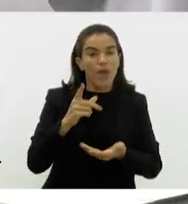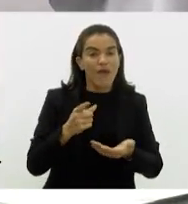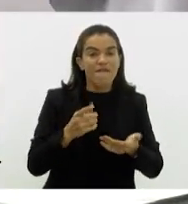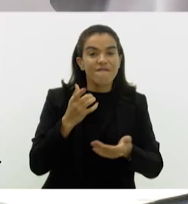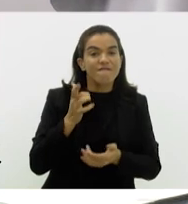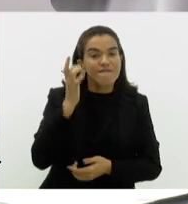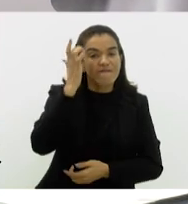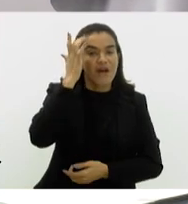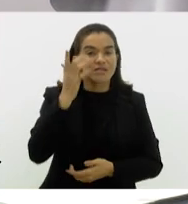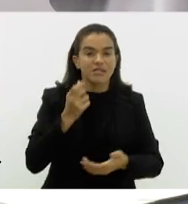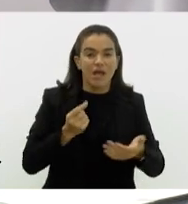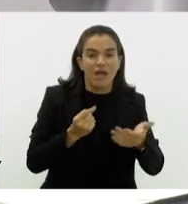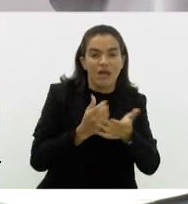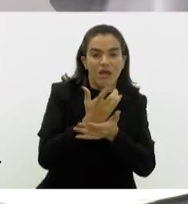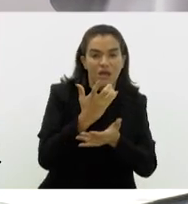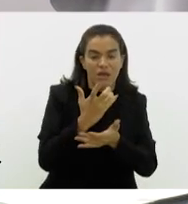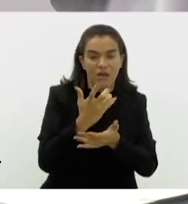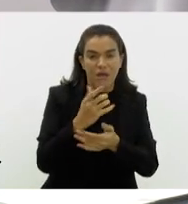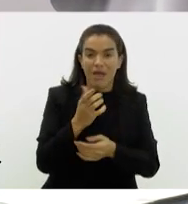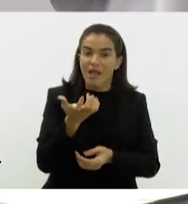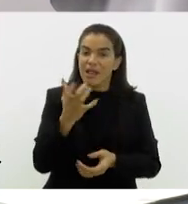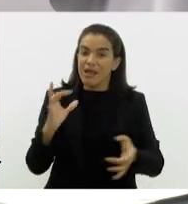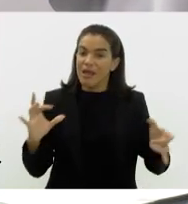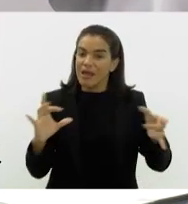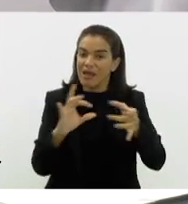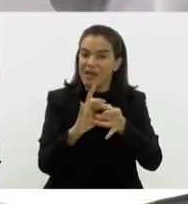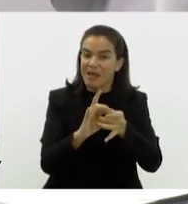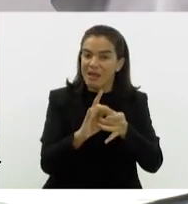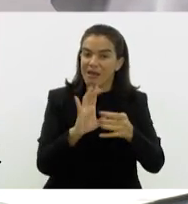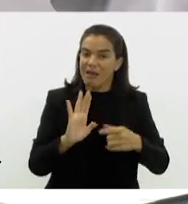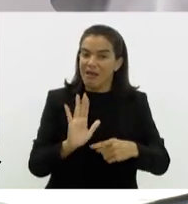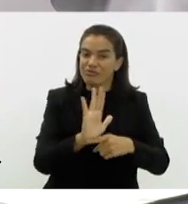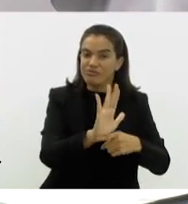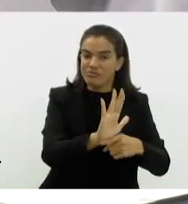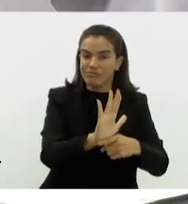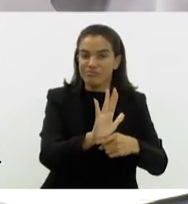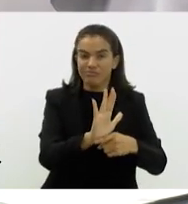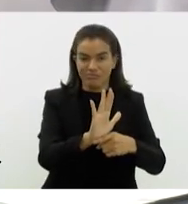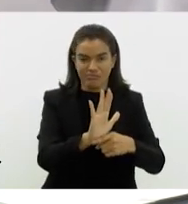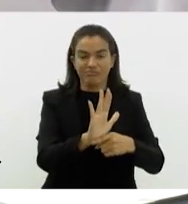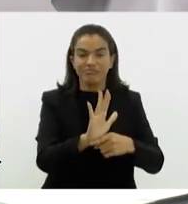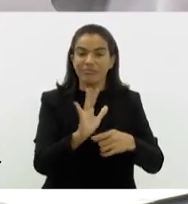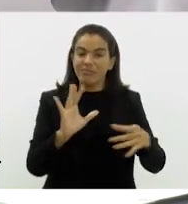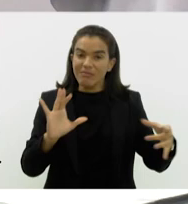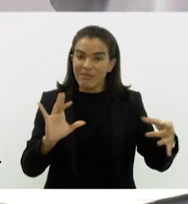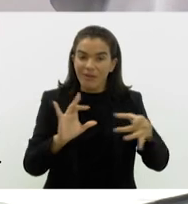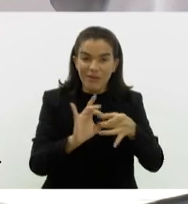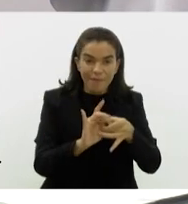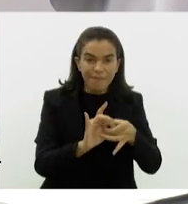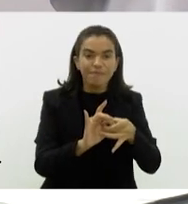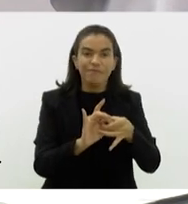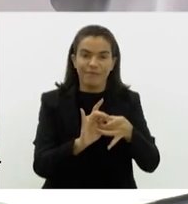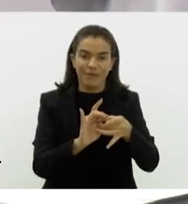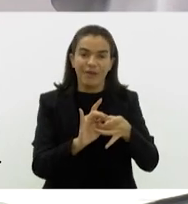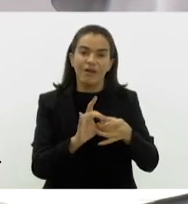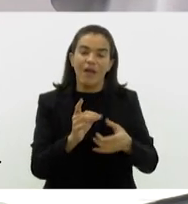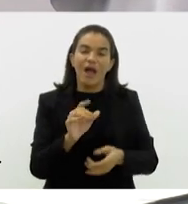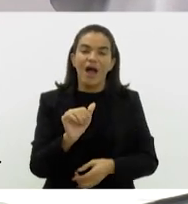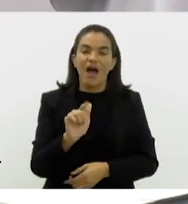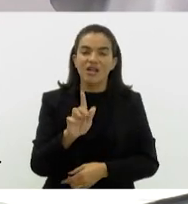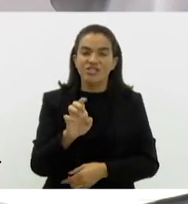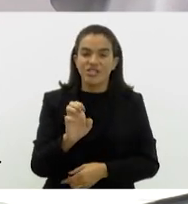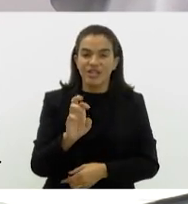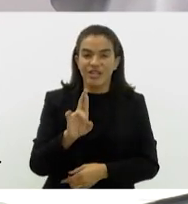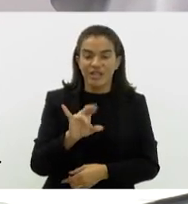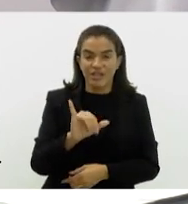uma linha e aí quer vincular, é um benefício que ele quer vincular, salvo engano, a AG Rio,